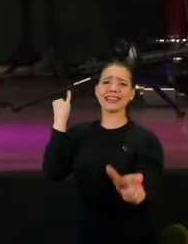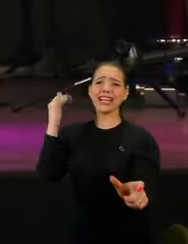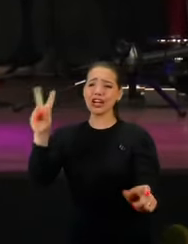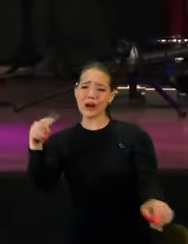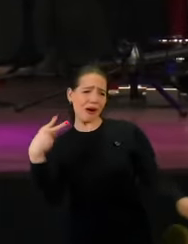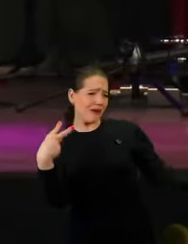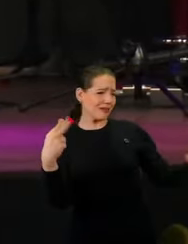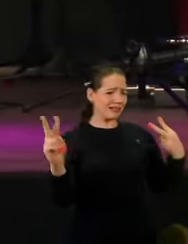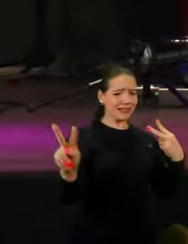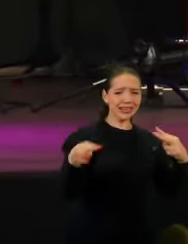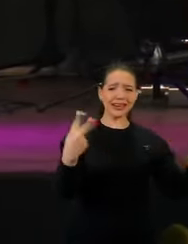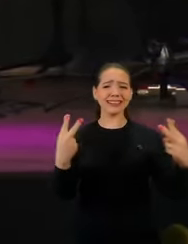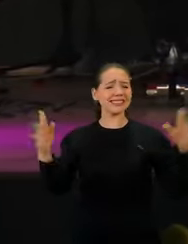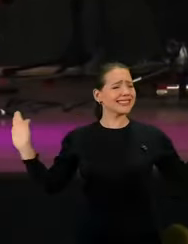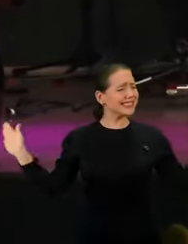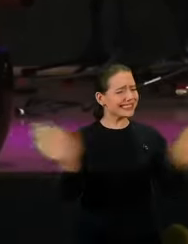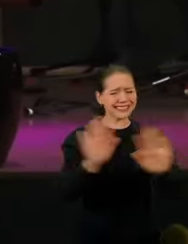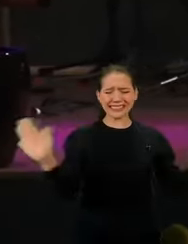Dobra-nos,